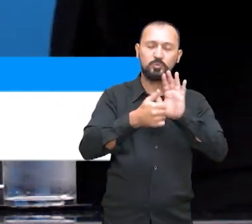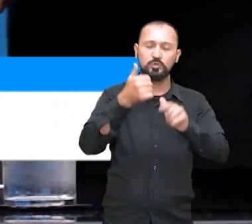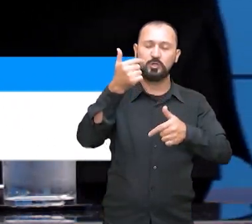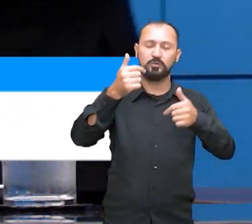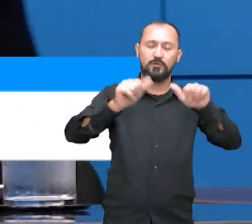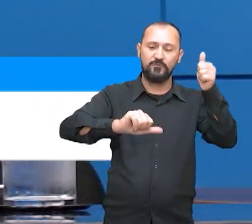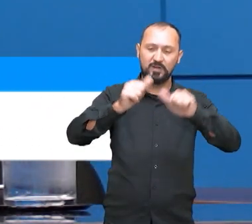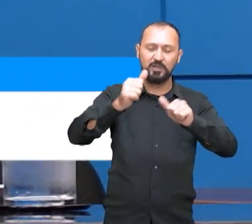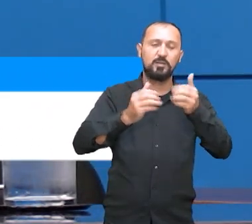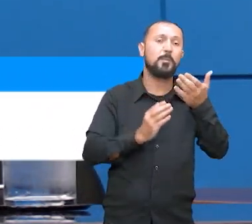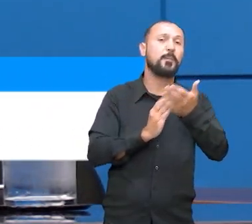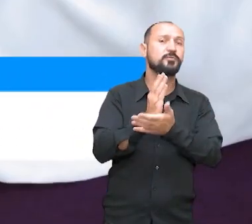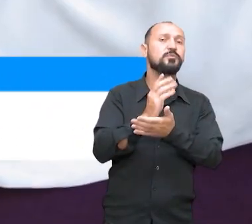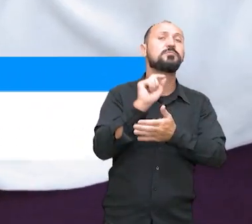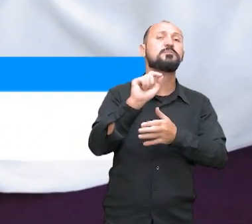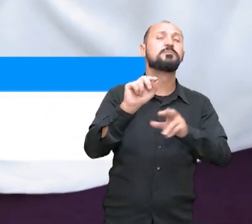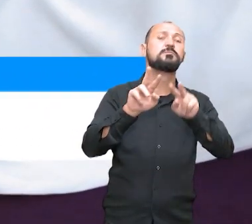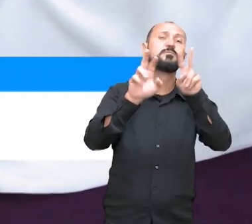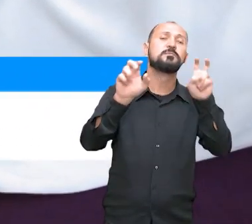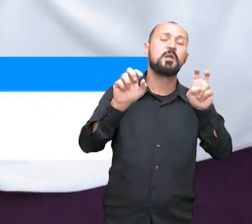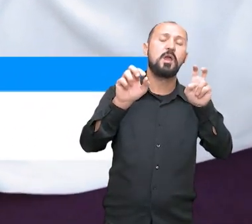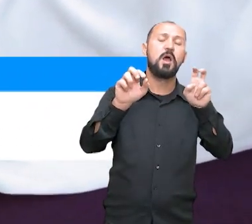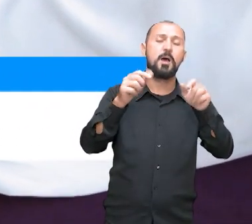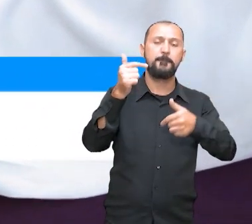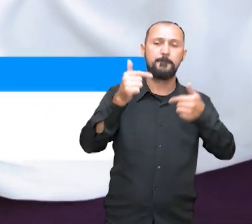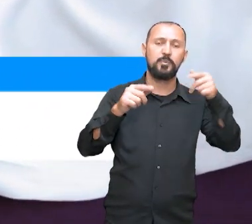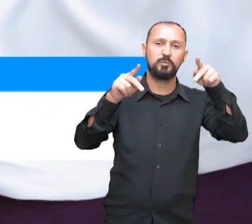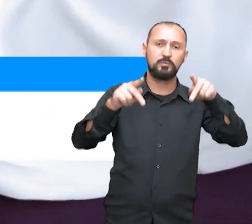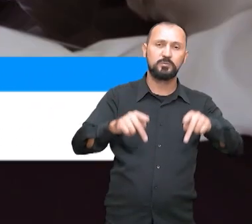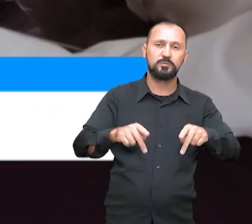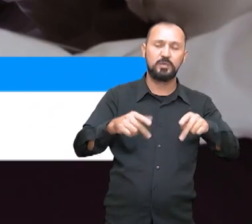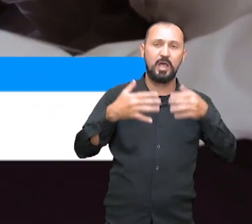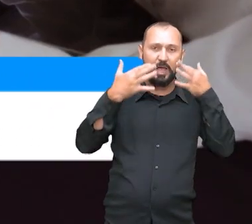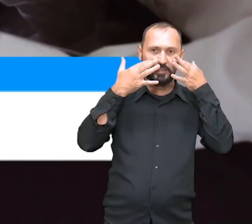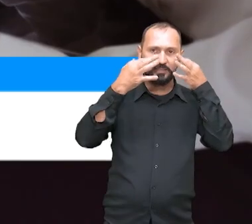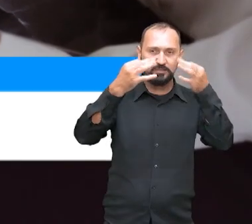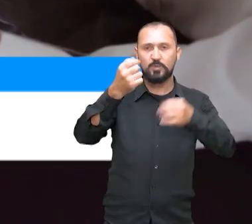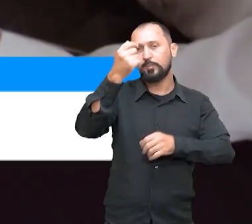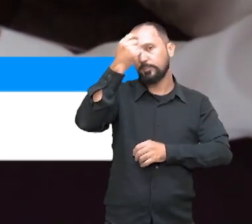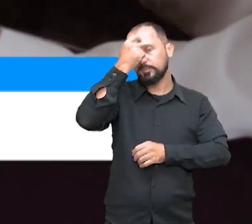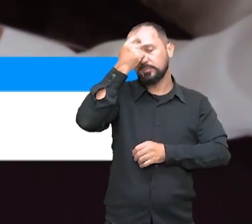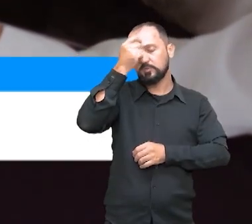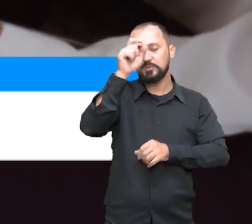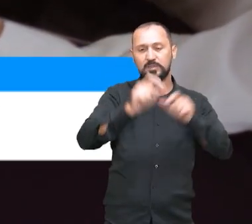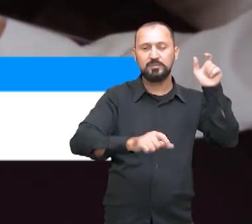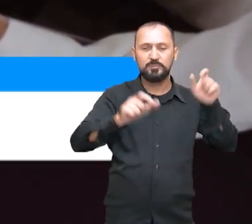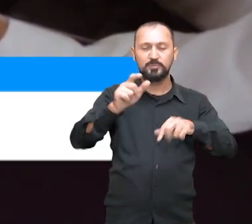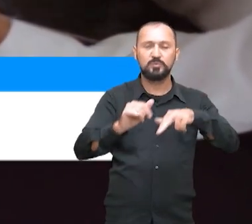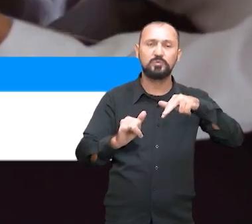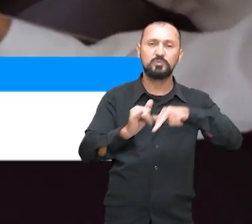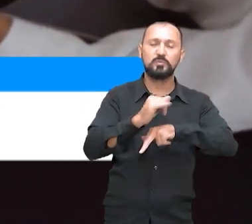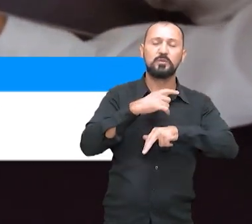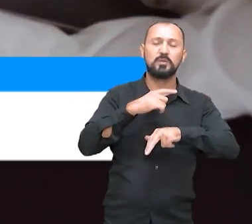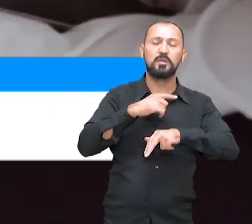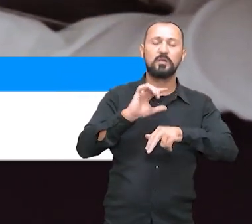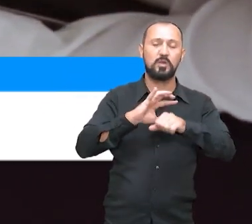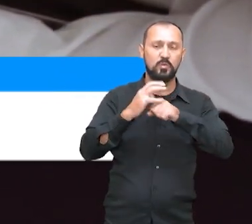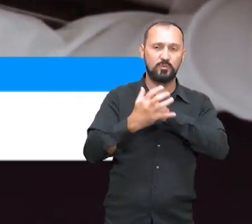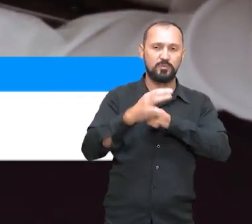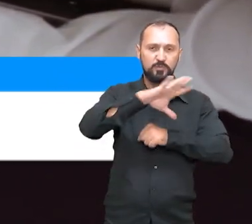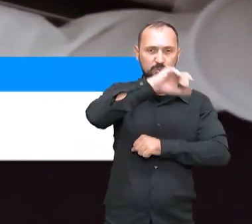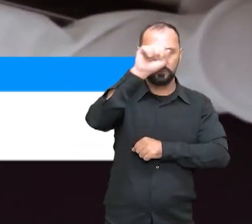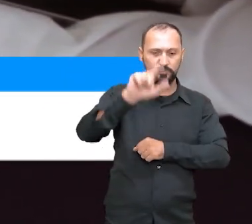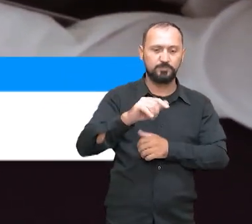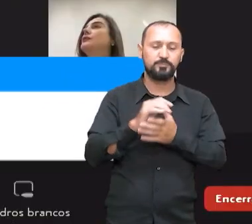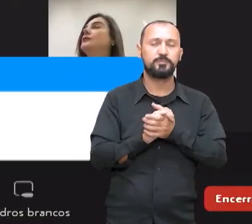sessão ordinária desta terça-feira, que visa instituir a política estadual de atenção à saúde mental das pessoas vítimas da Covid-19 em